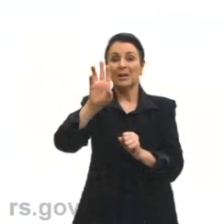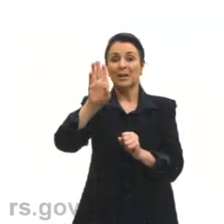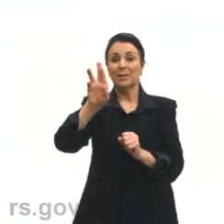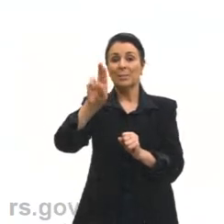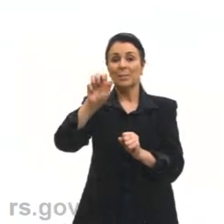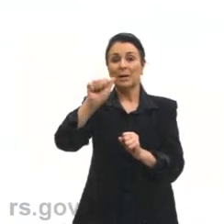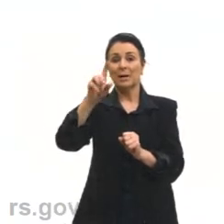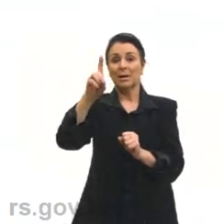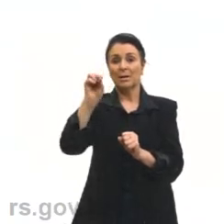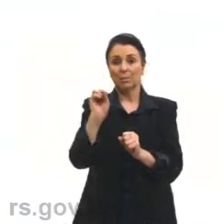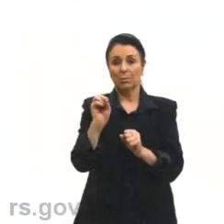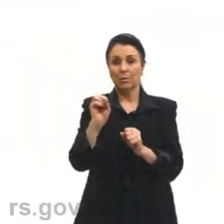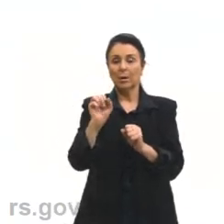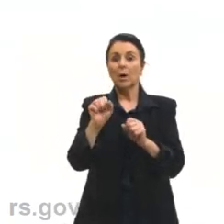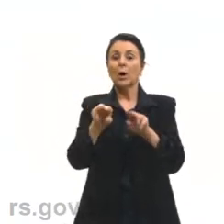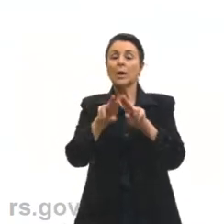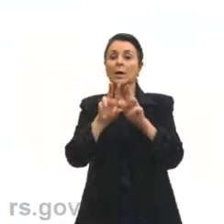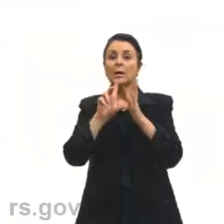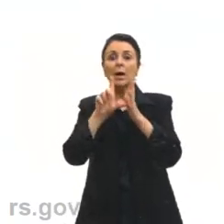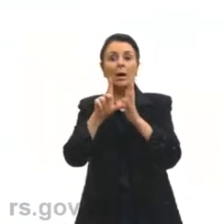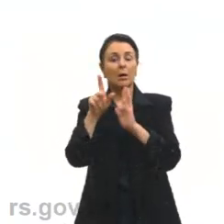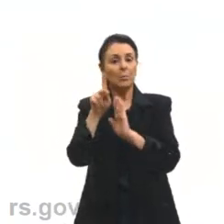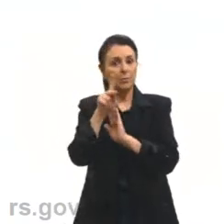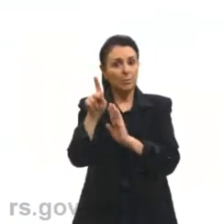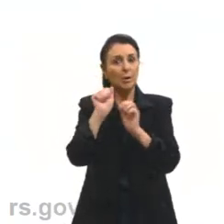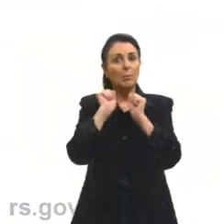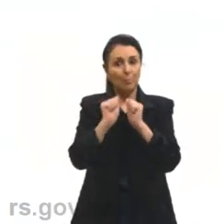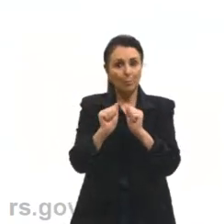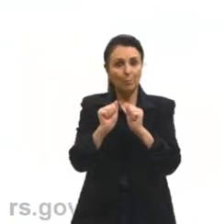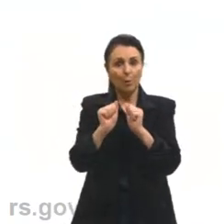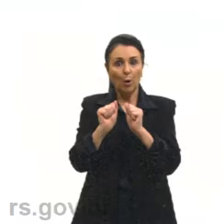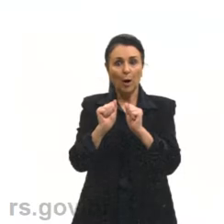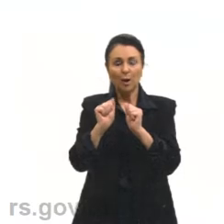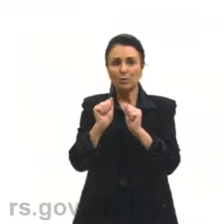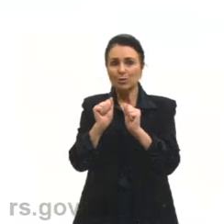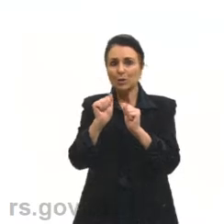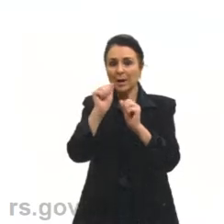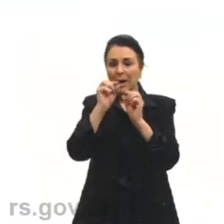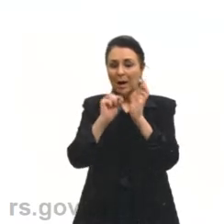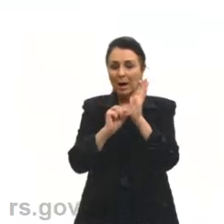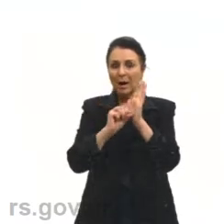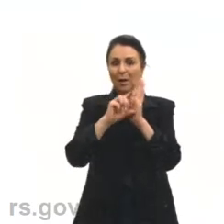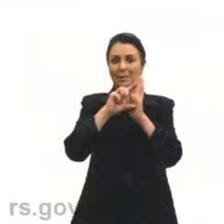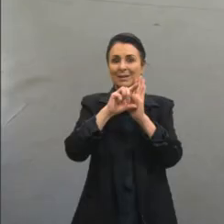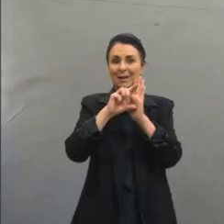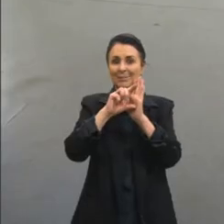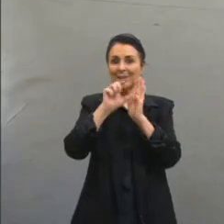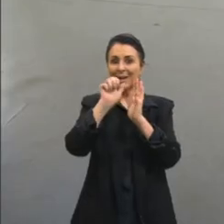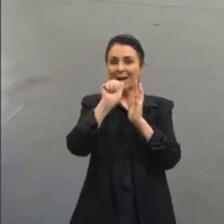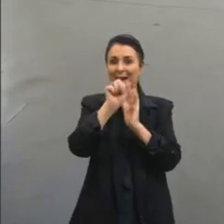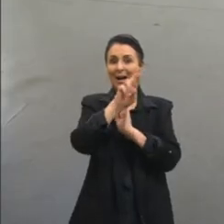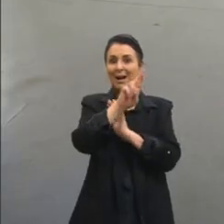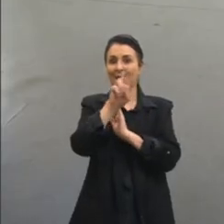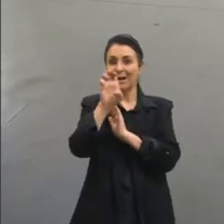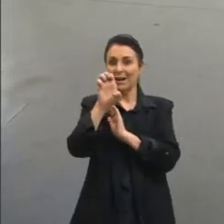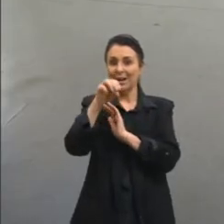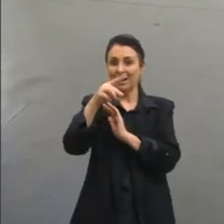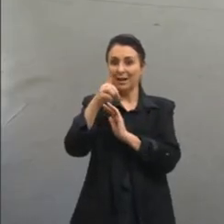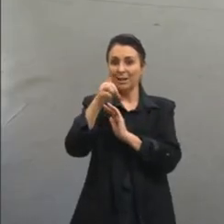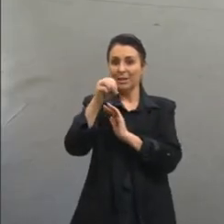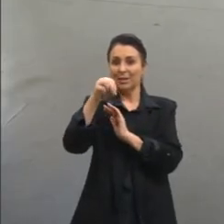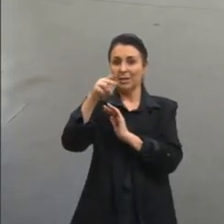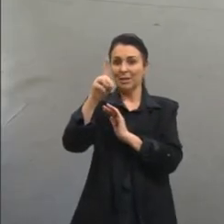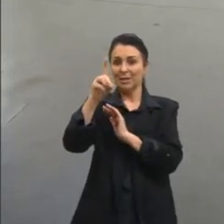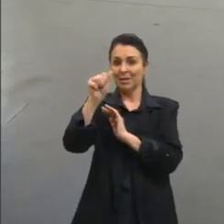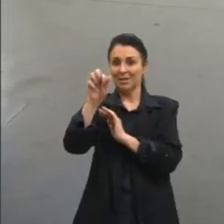arredonda aí você 22,1 98/97 então eu posso sim dizer que o número de massa né